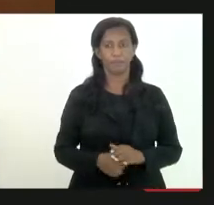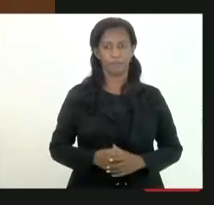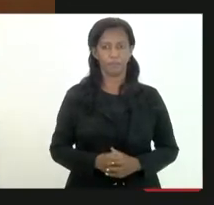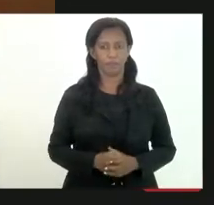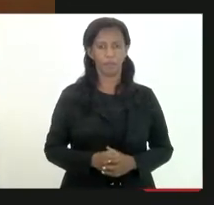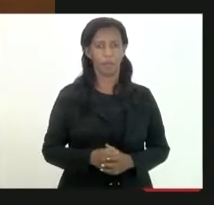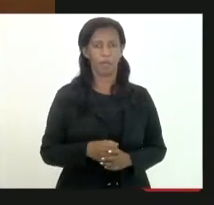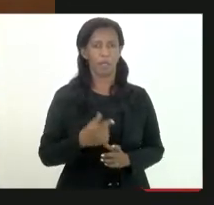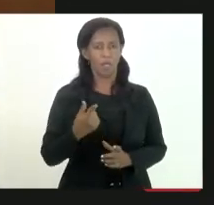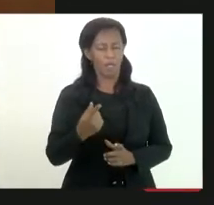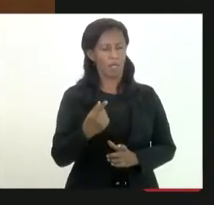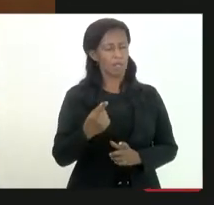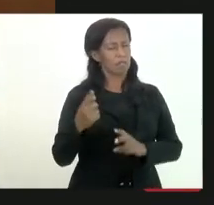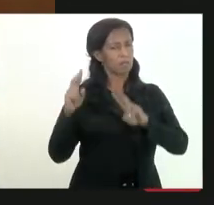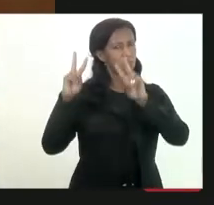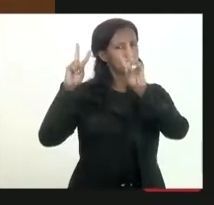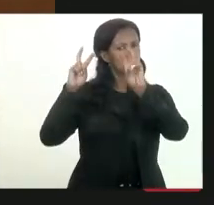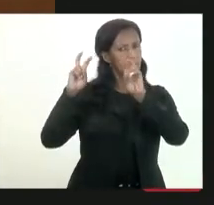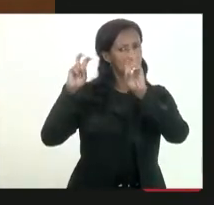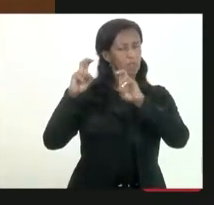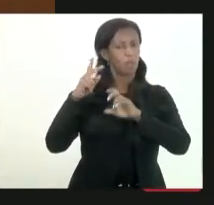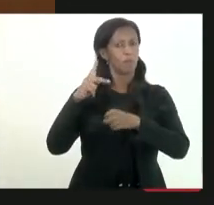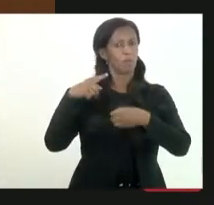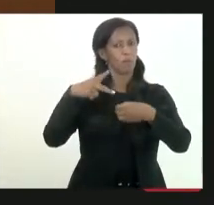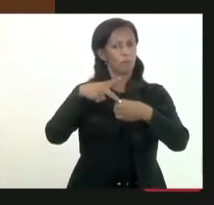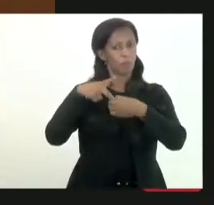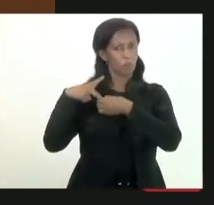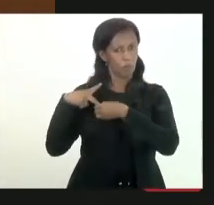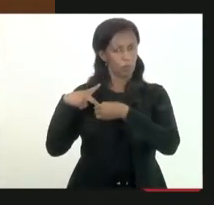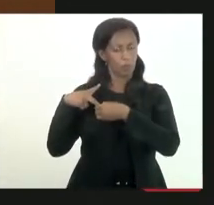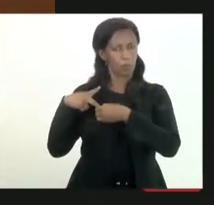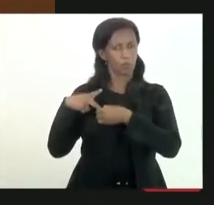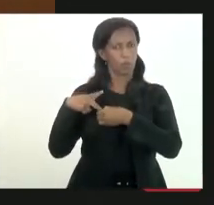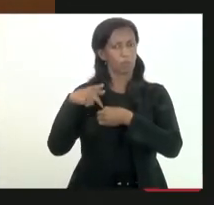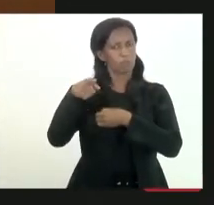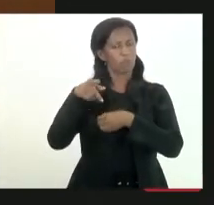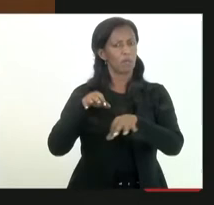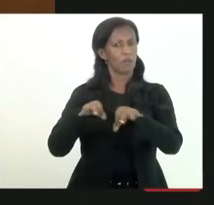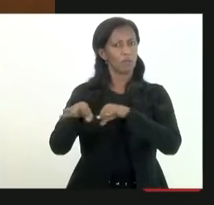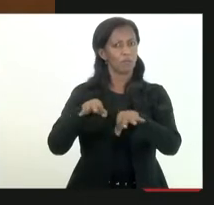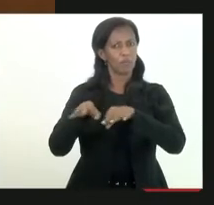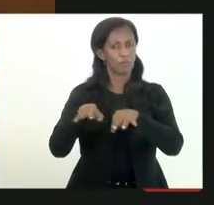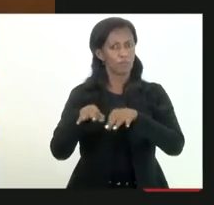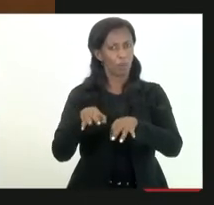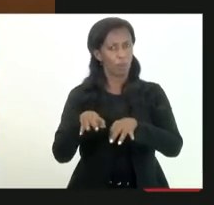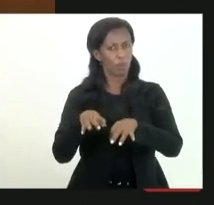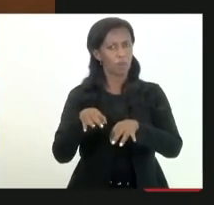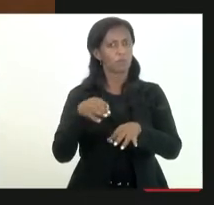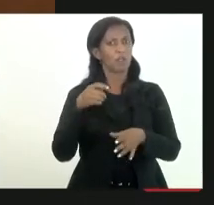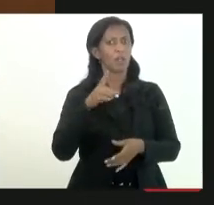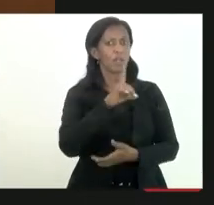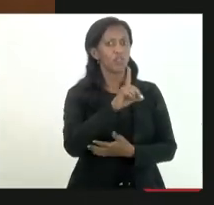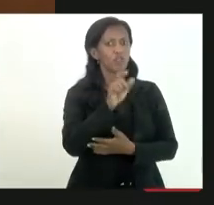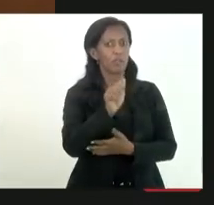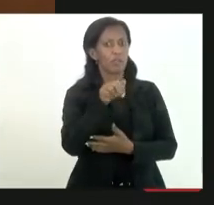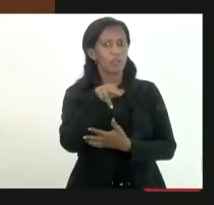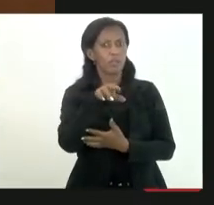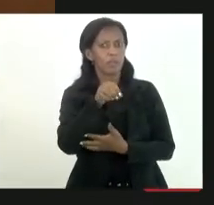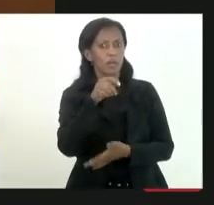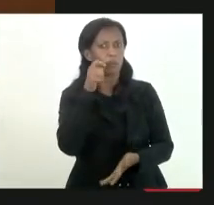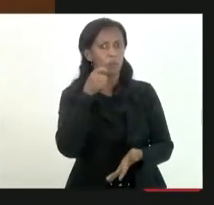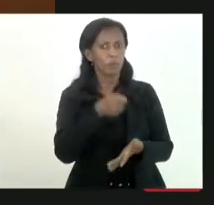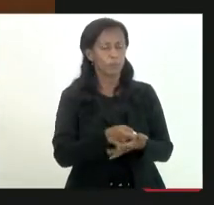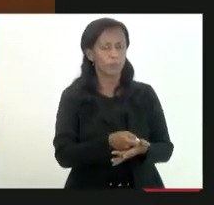esse veio trazido pelo procurador Júlio Araújo em relação aos mecanismos de reparação. Tem que haver